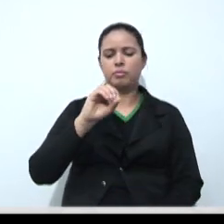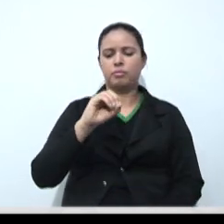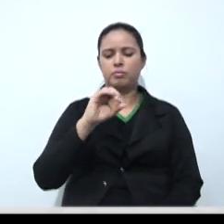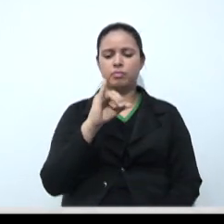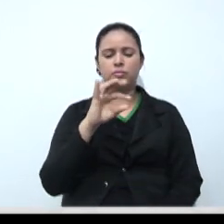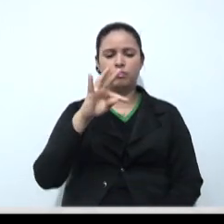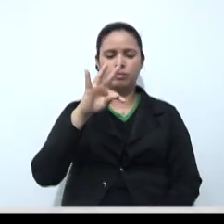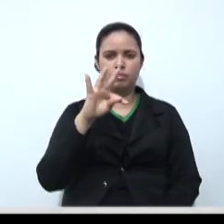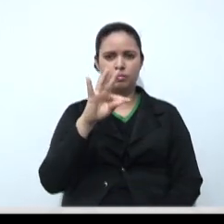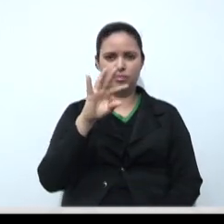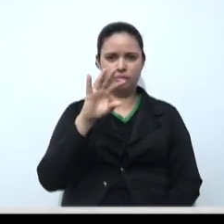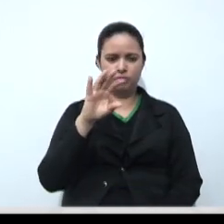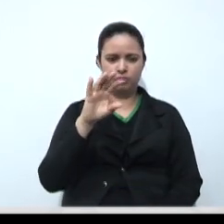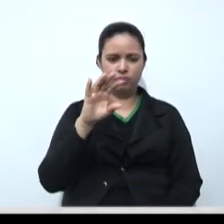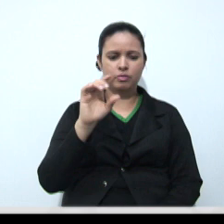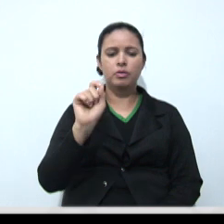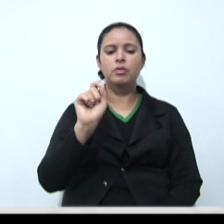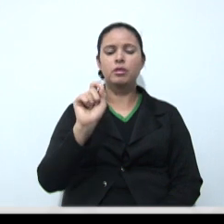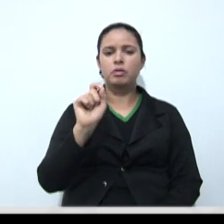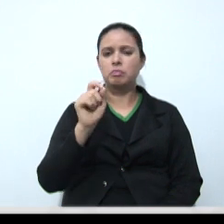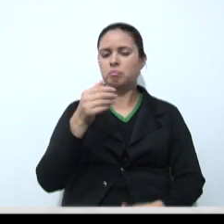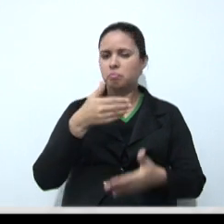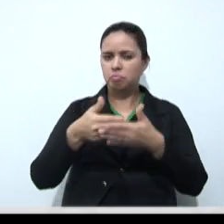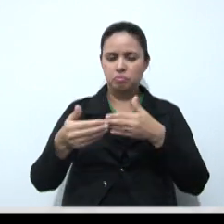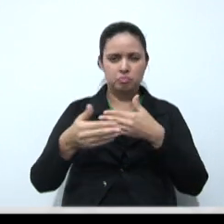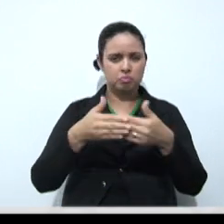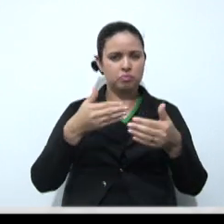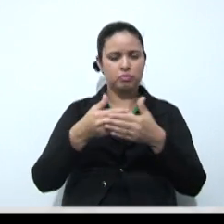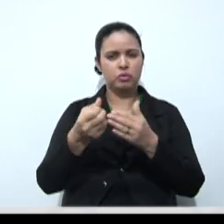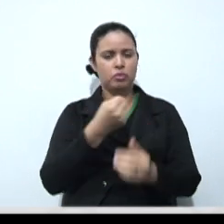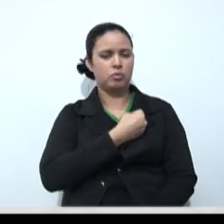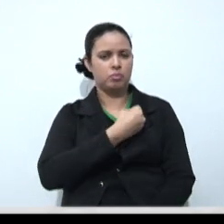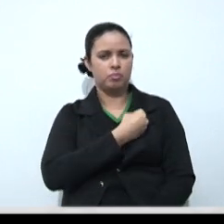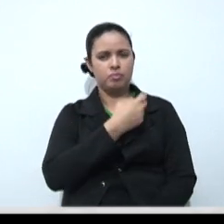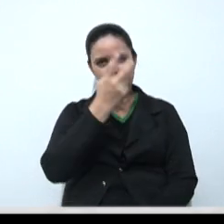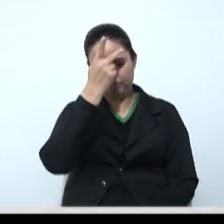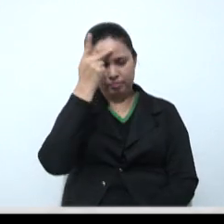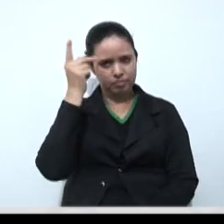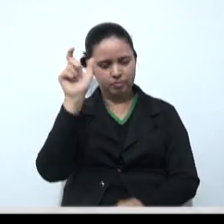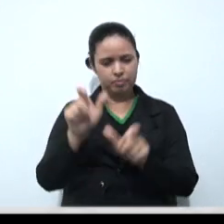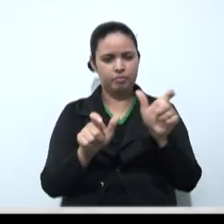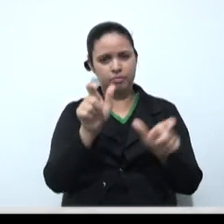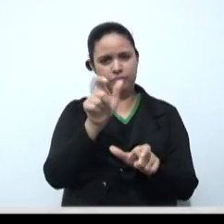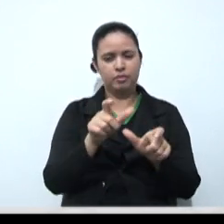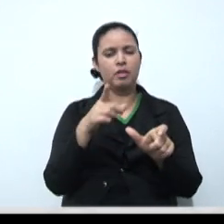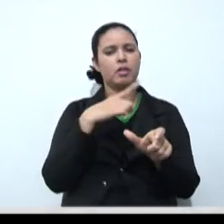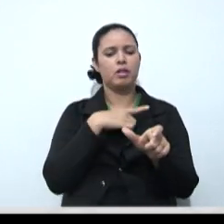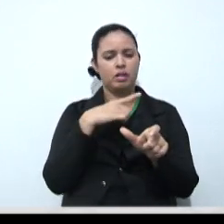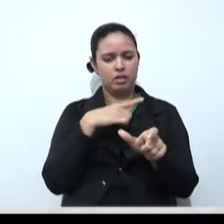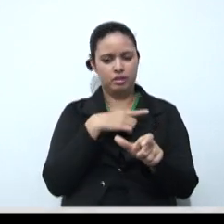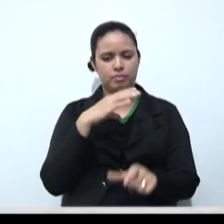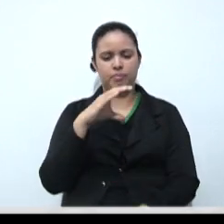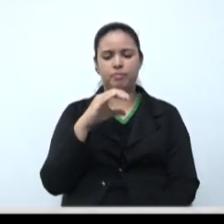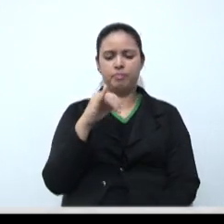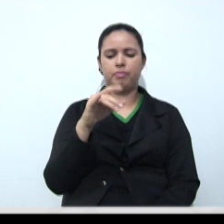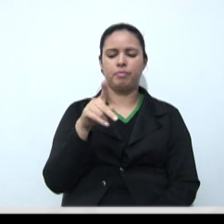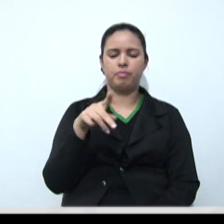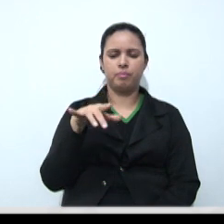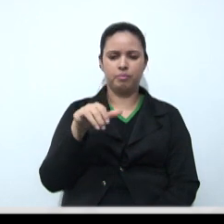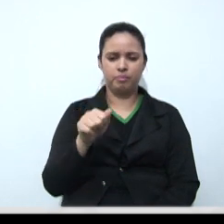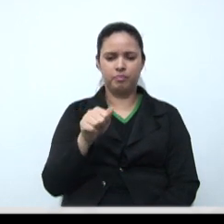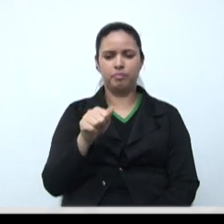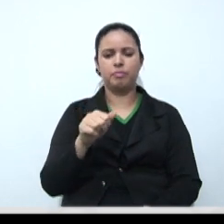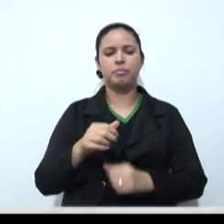do número de funcionários, possuem CIPA. Porém, no Brasil, a CIPA só foi adotada lá em 1944, ou